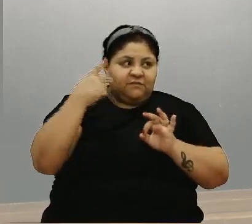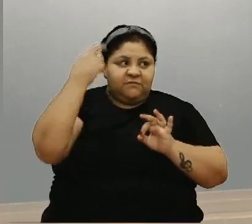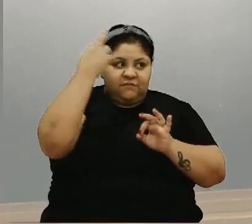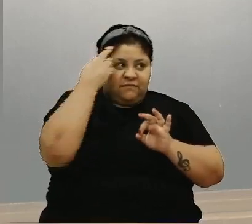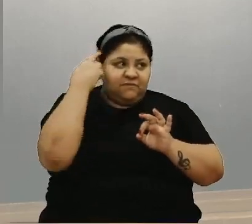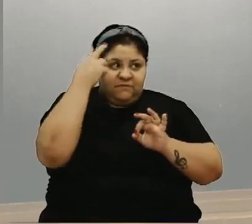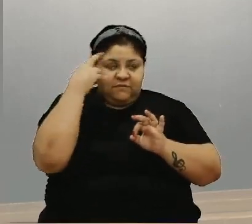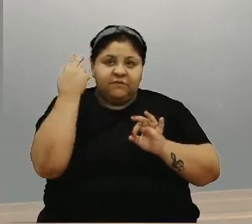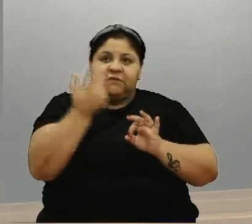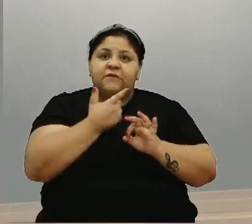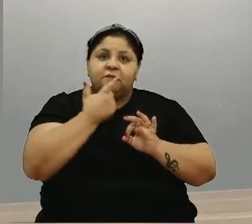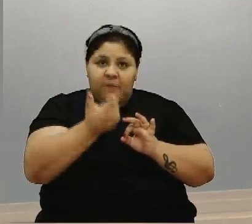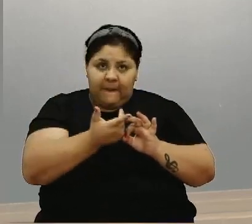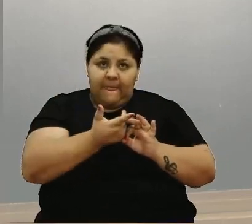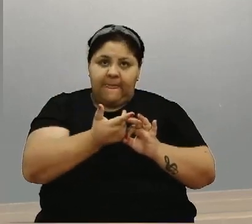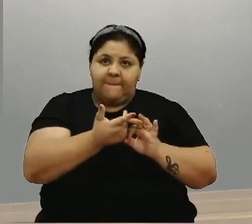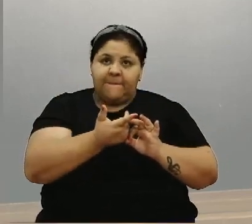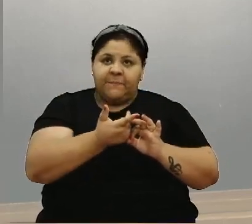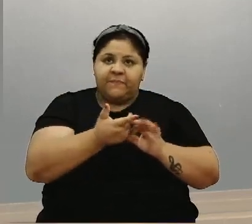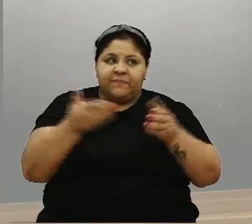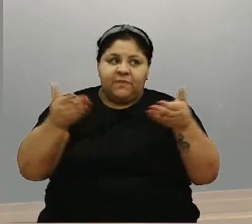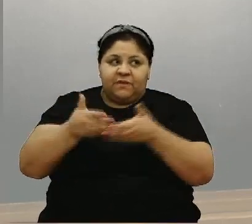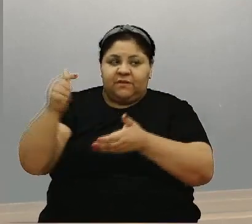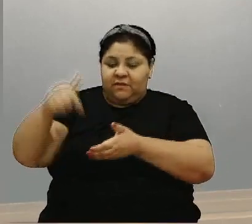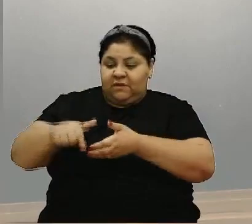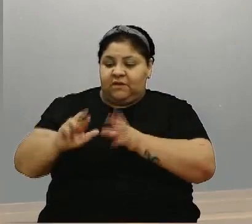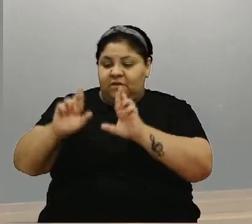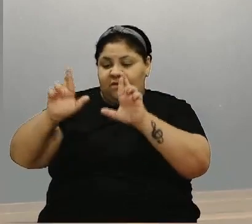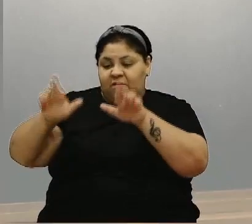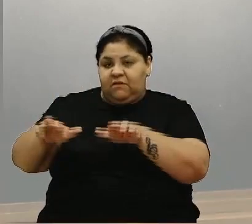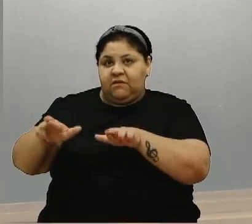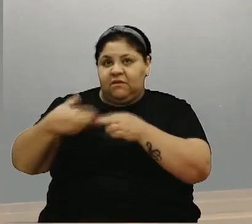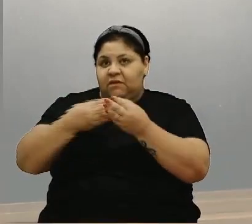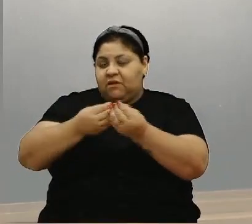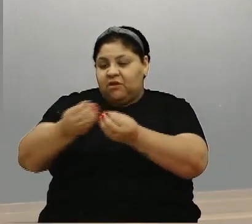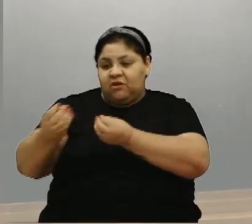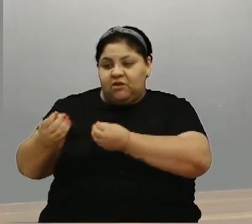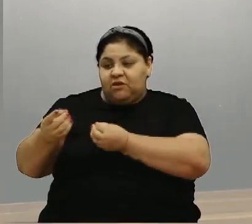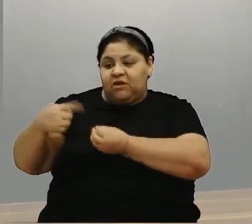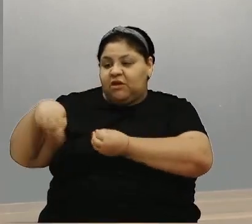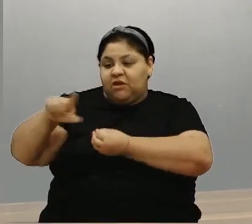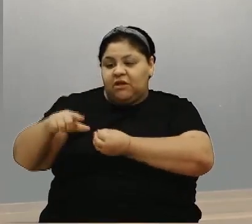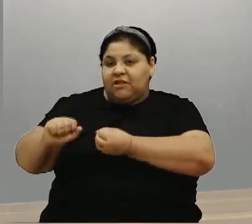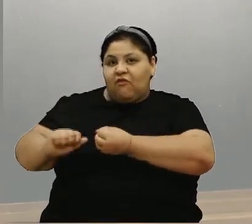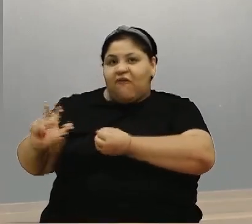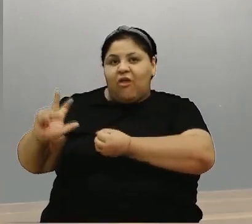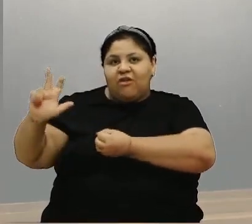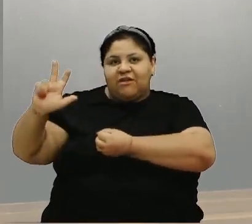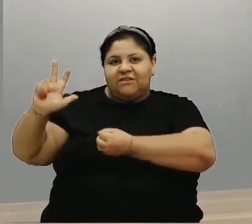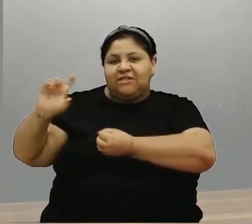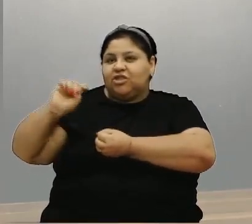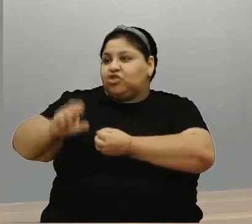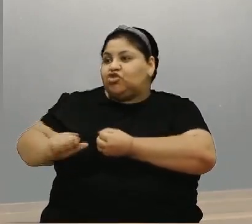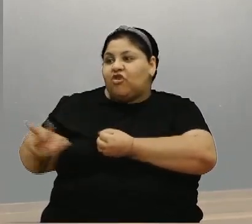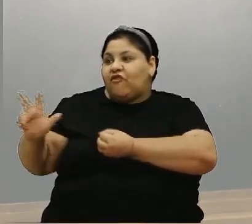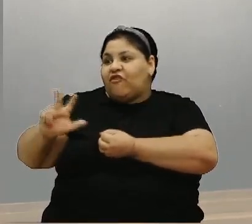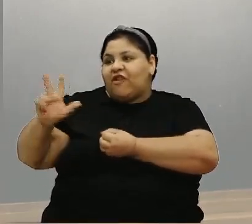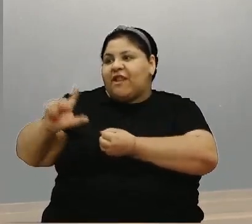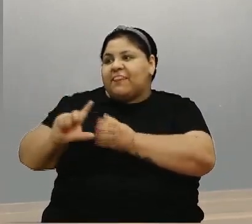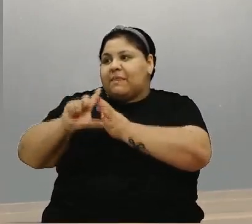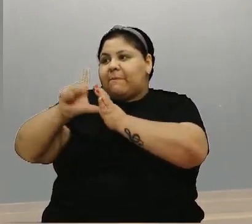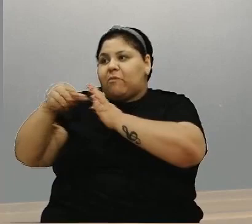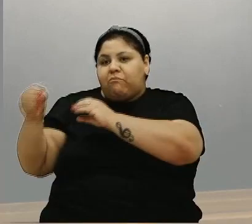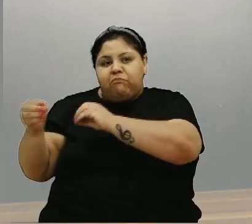Rafael falou, né? E aqui na nossa região, muitas vezes a gente não valoriza, só valoriza quando vai para